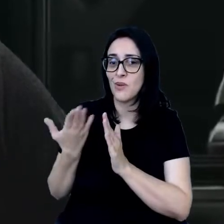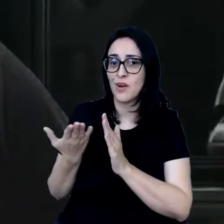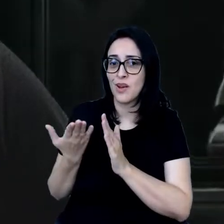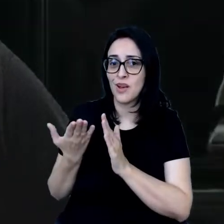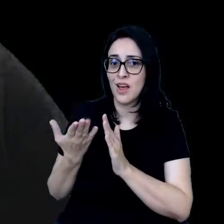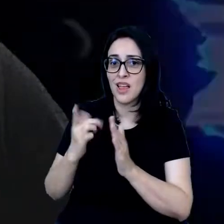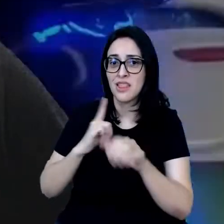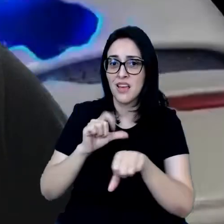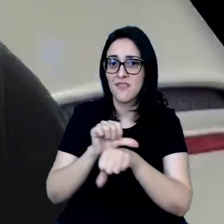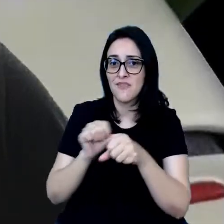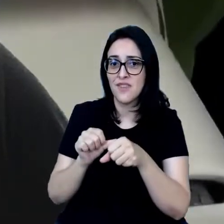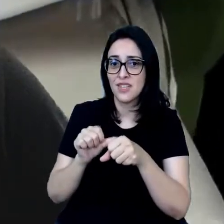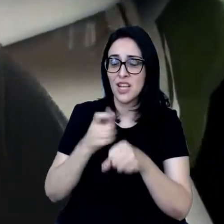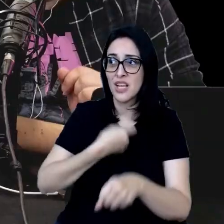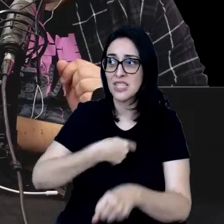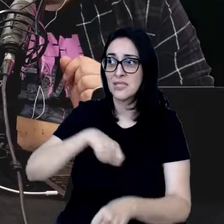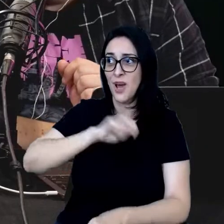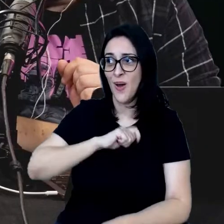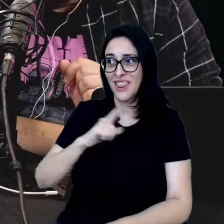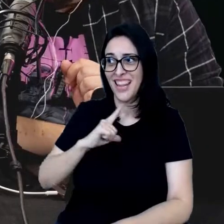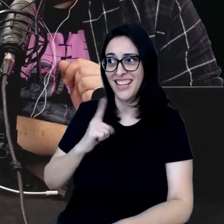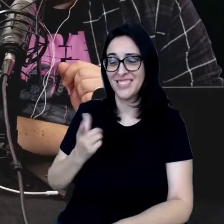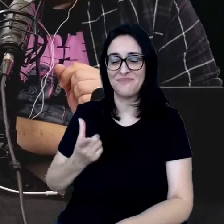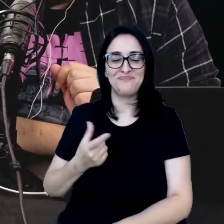versão espanhola dele?